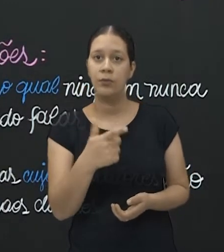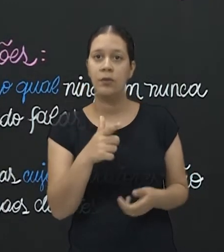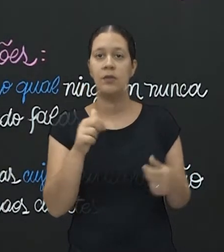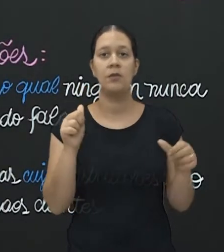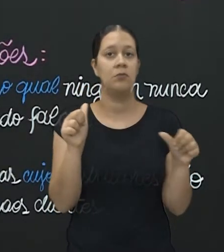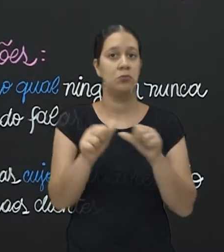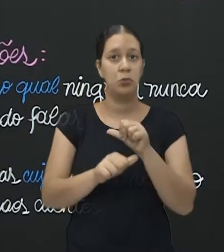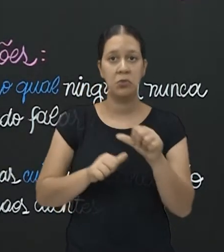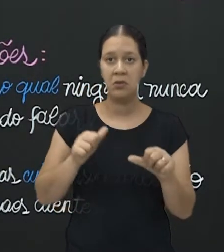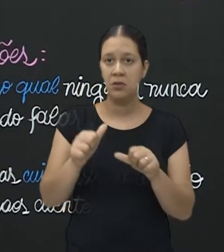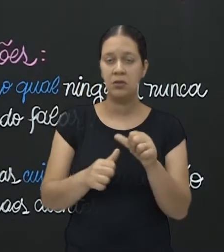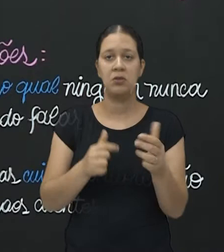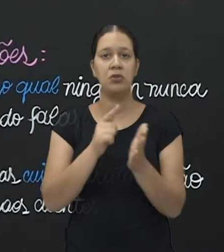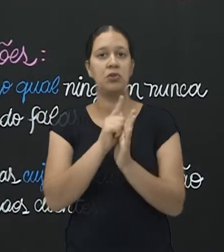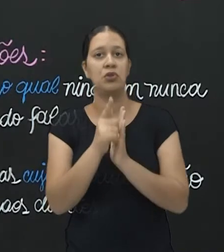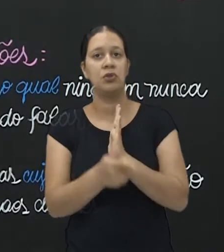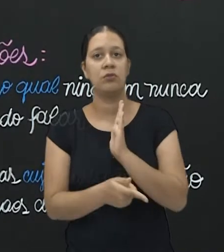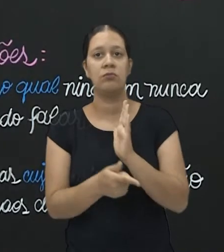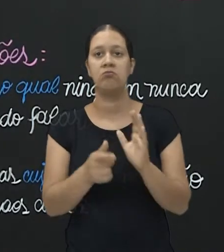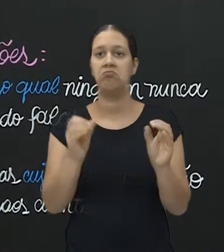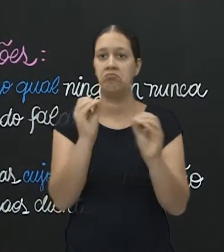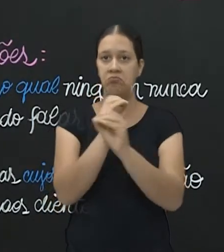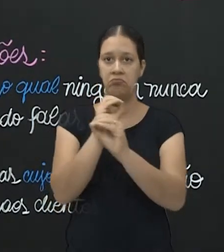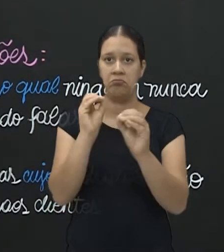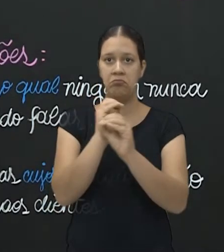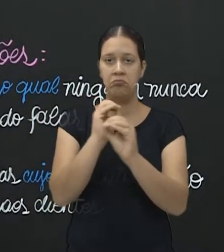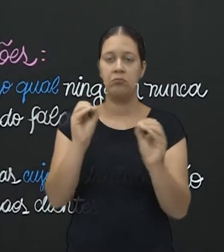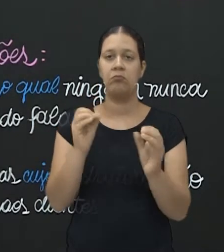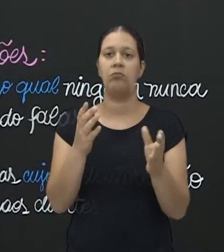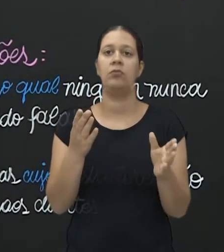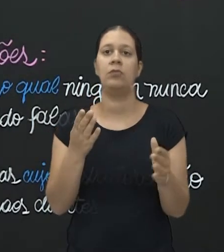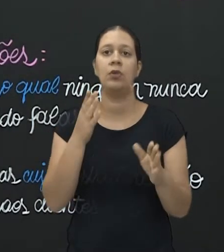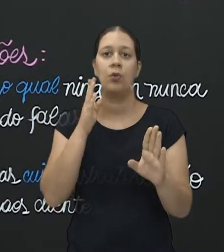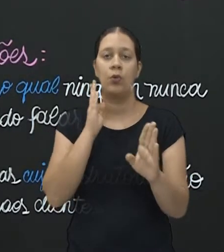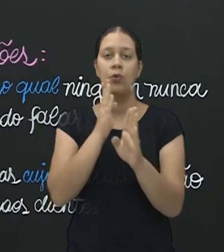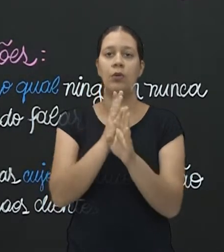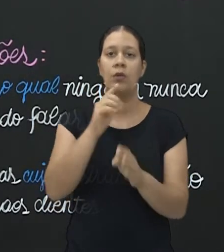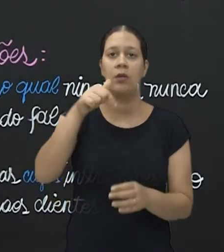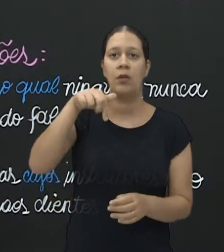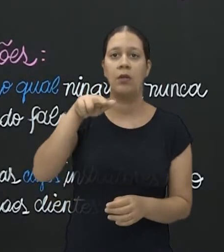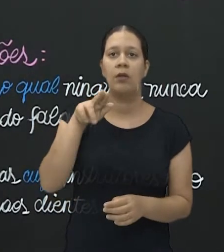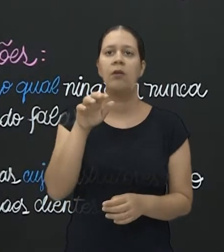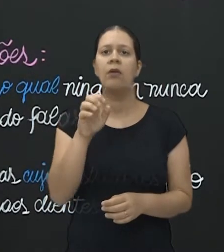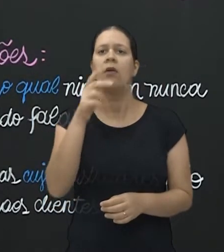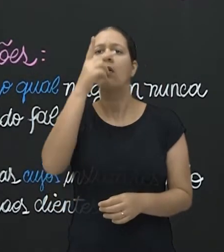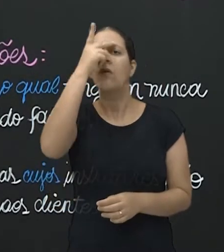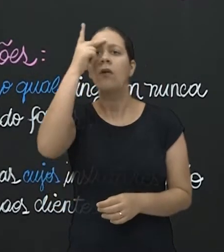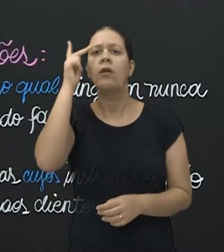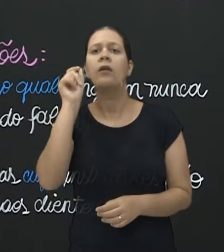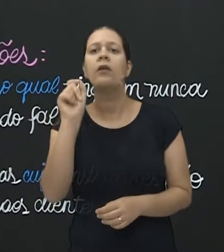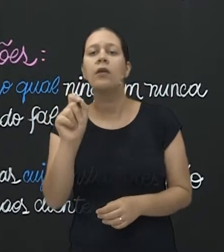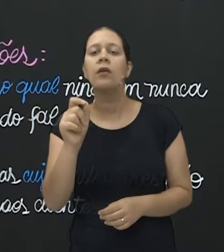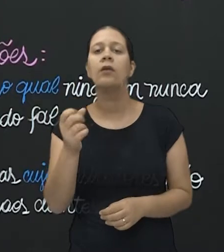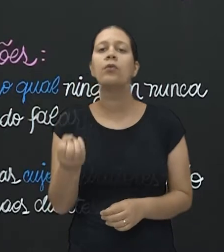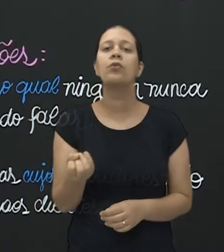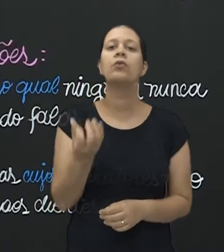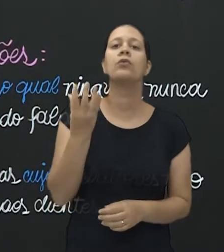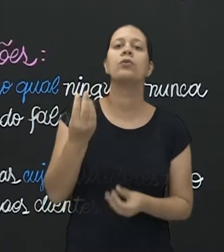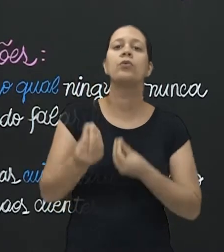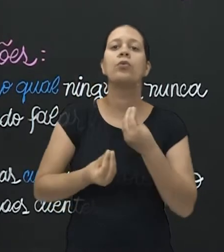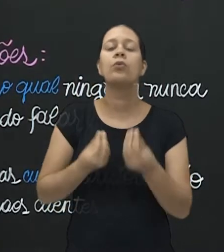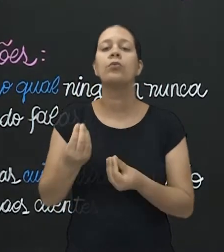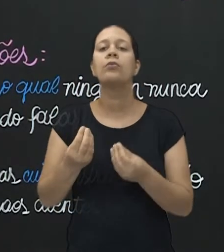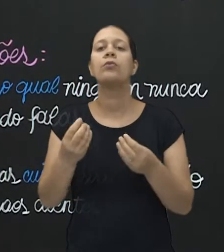gênero, nem de número, eles não são alterados. Então nós vamos encontrar essas formas. Que, quem, quando, como,